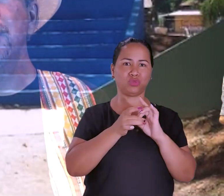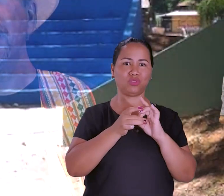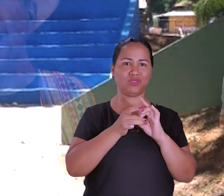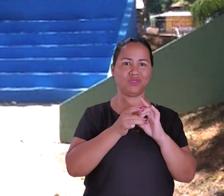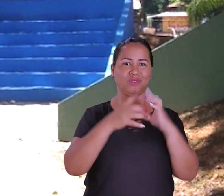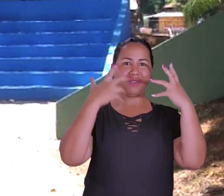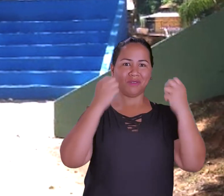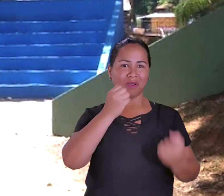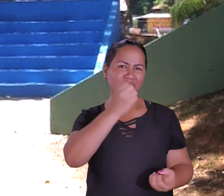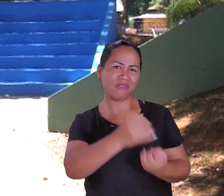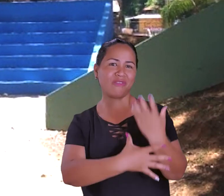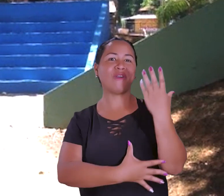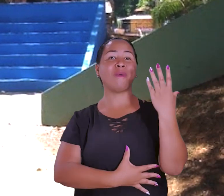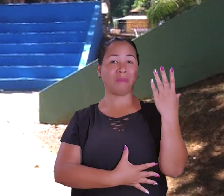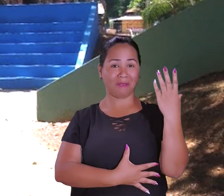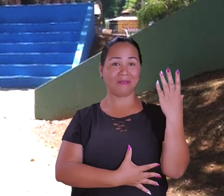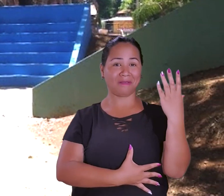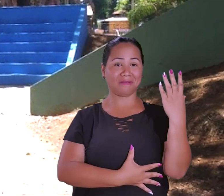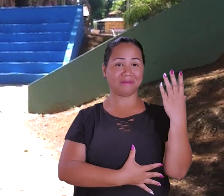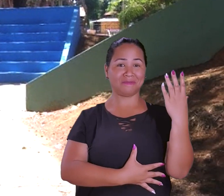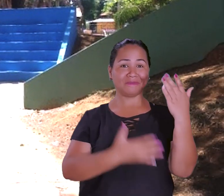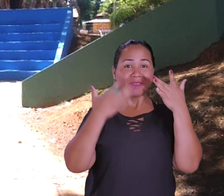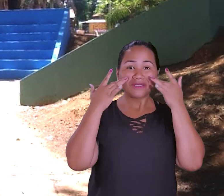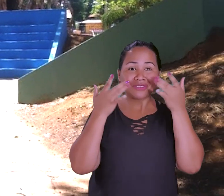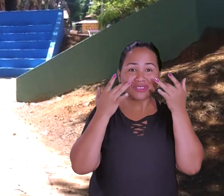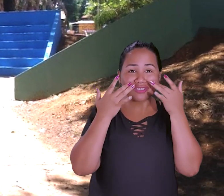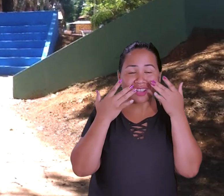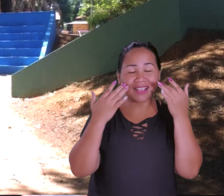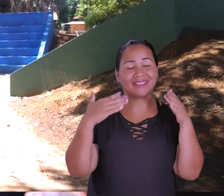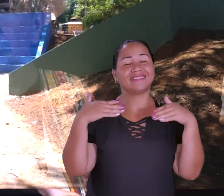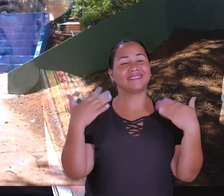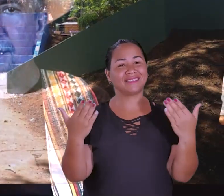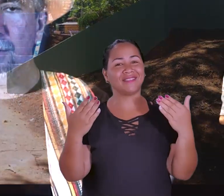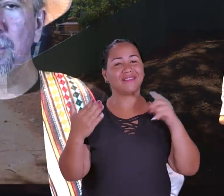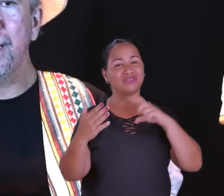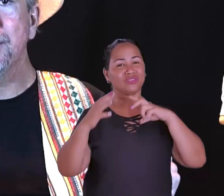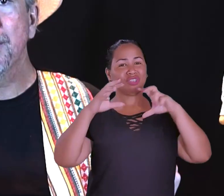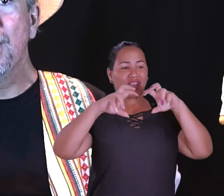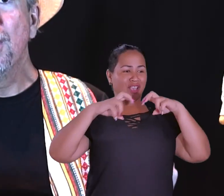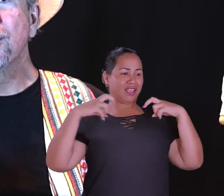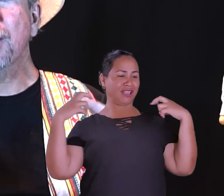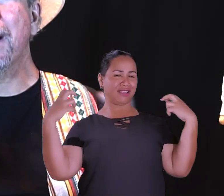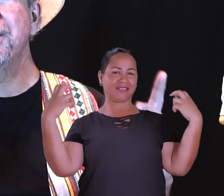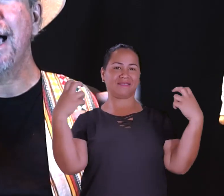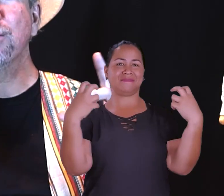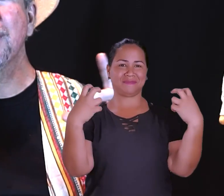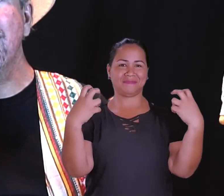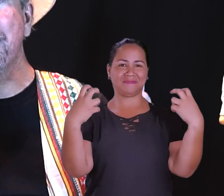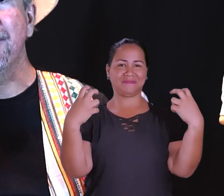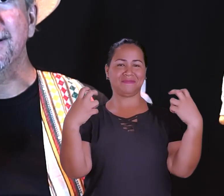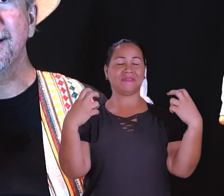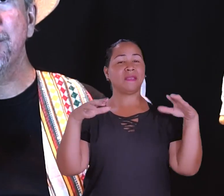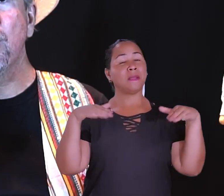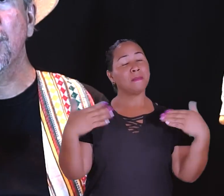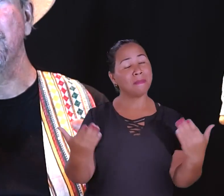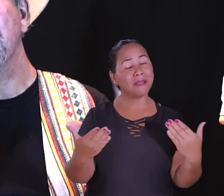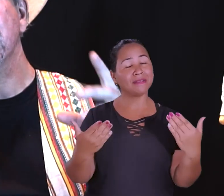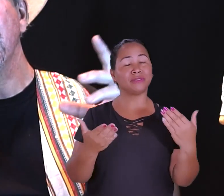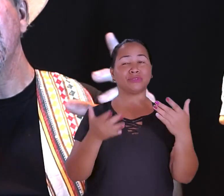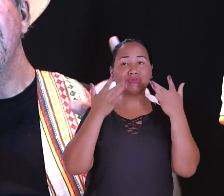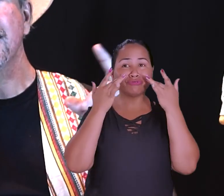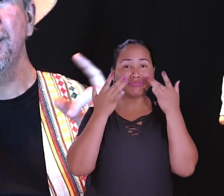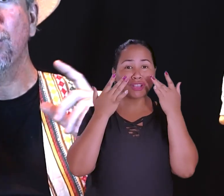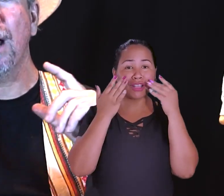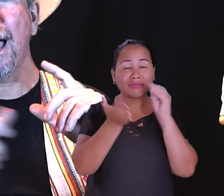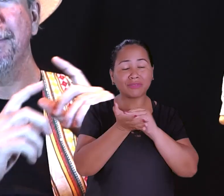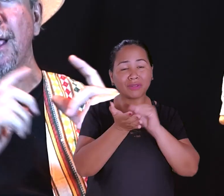existia 3 picadeiros de circo, 3 arquibancadas e um picadeiro no meio. Só que para teatro não dava para fazer, por quê?